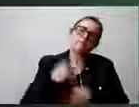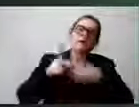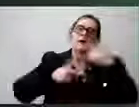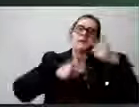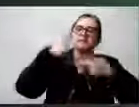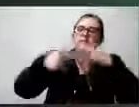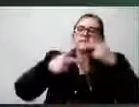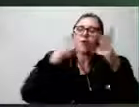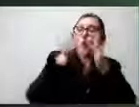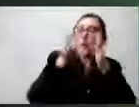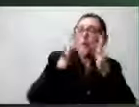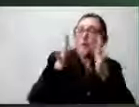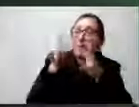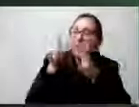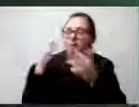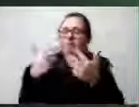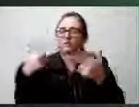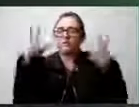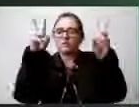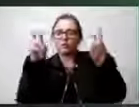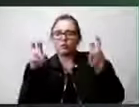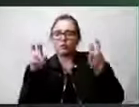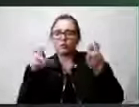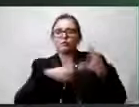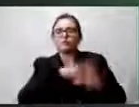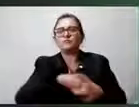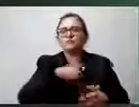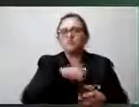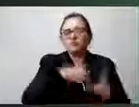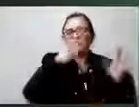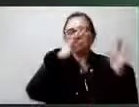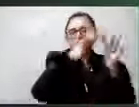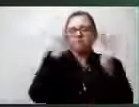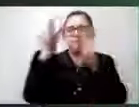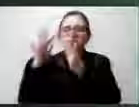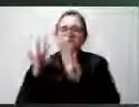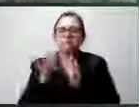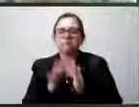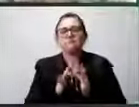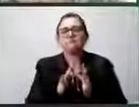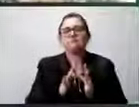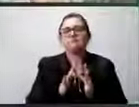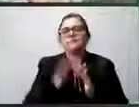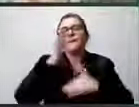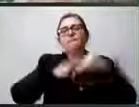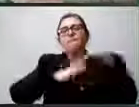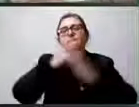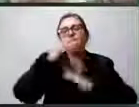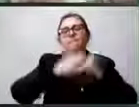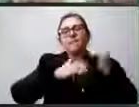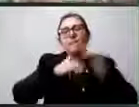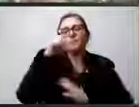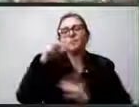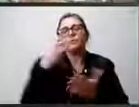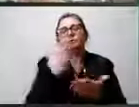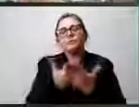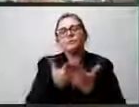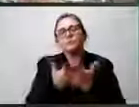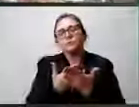É a forma de abordar. A gente vê pouca gente se debruçando no estudo, na prática, né? A turma que hoje sai da